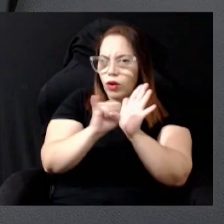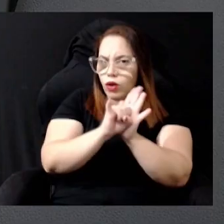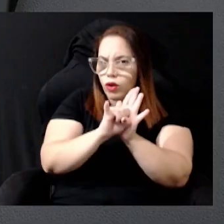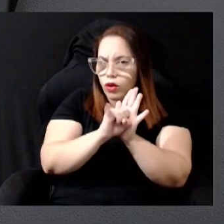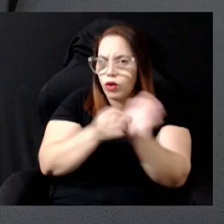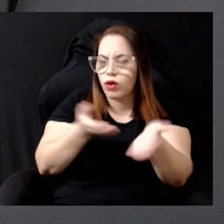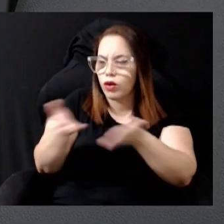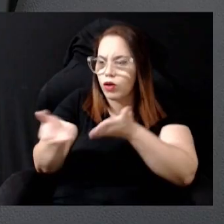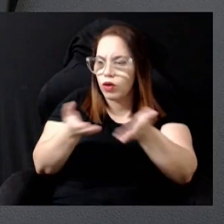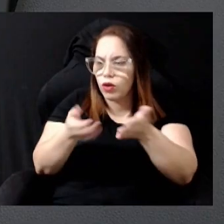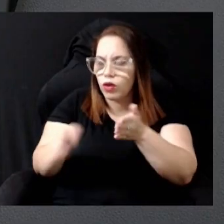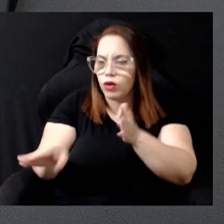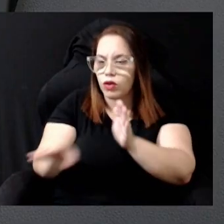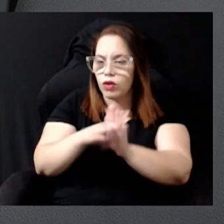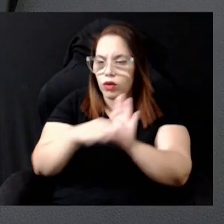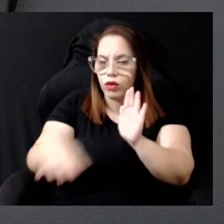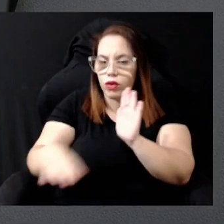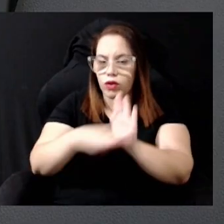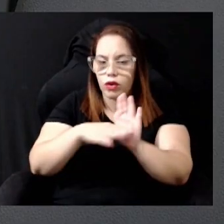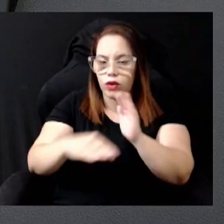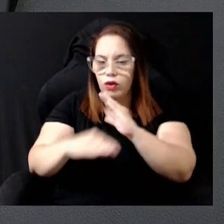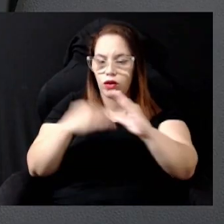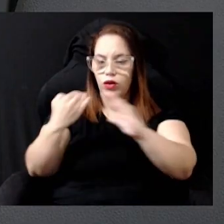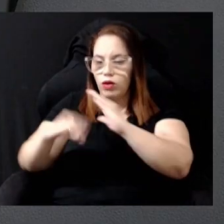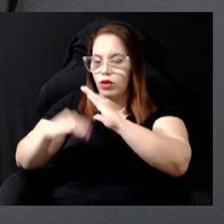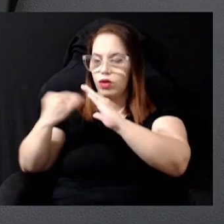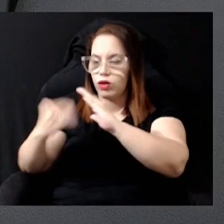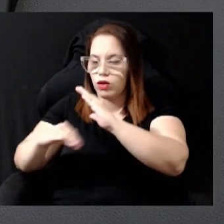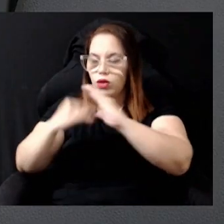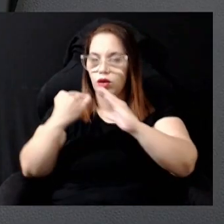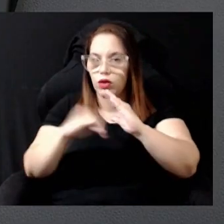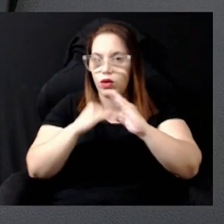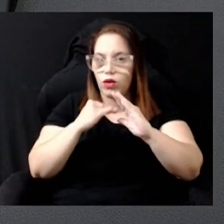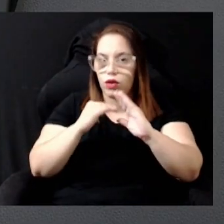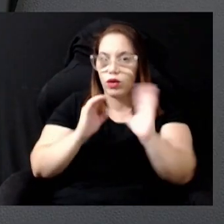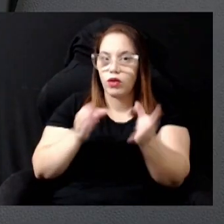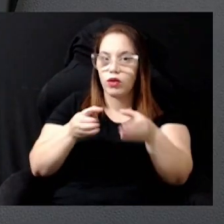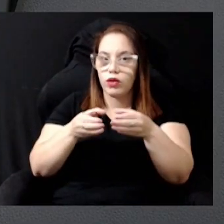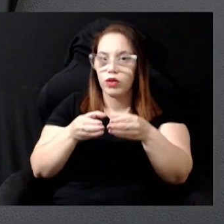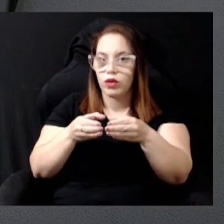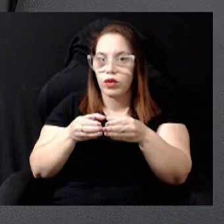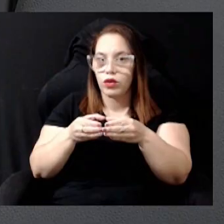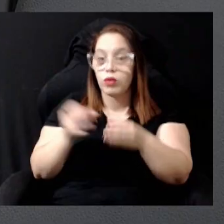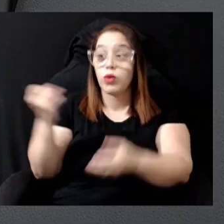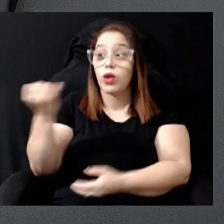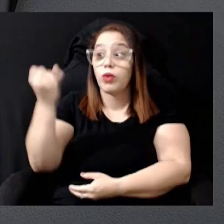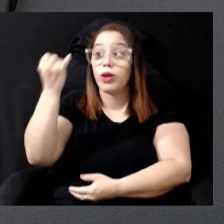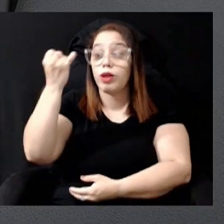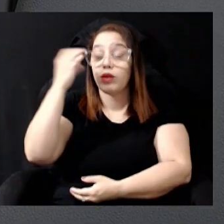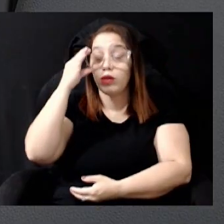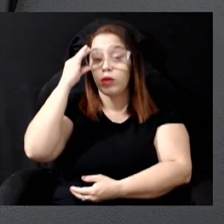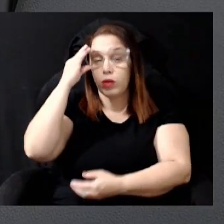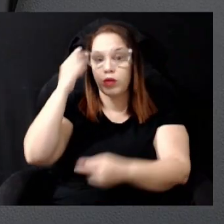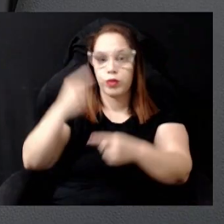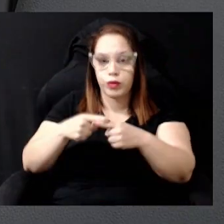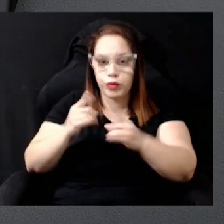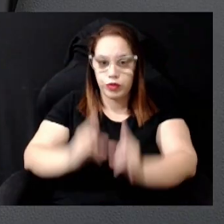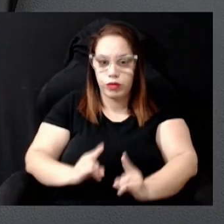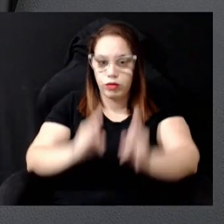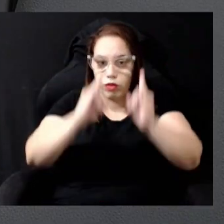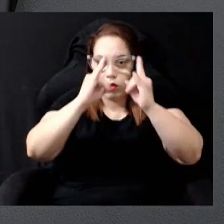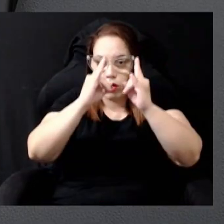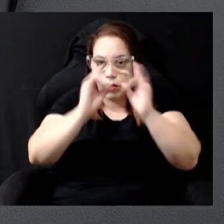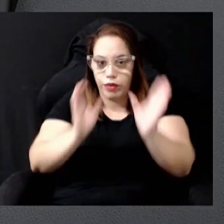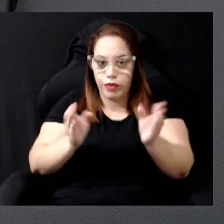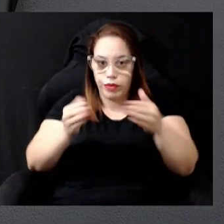chegam por estas reuniões que a gente faz com a comunidade. Isso foi muito importante, porque o prédio abrigou durante